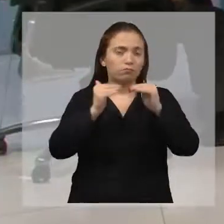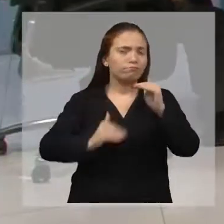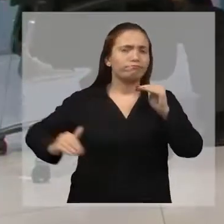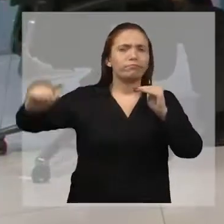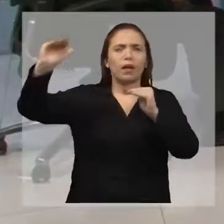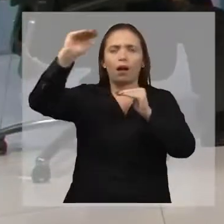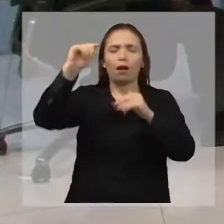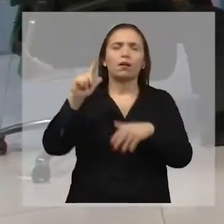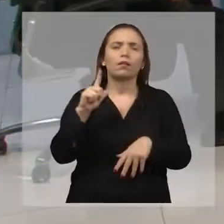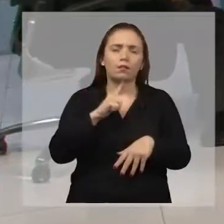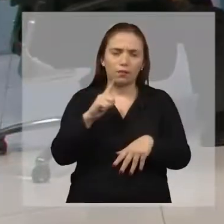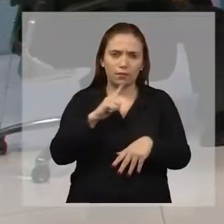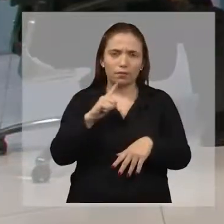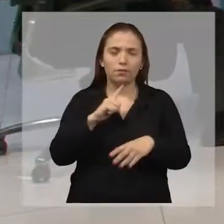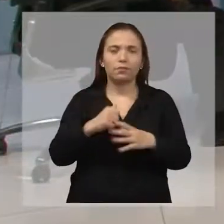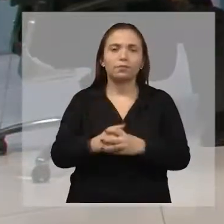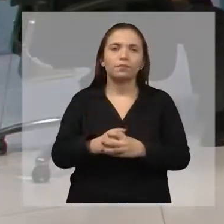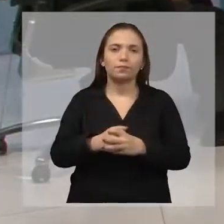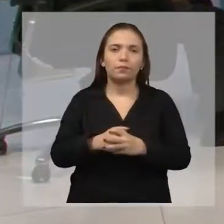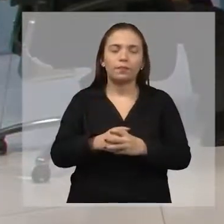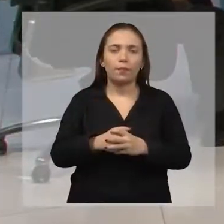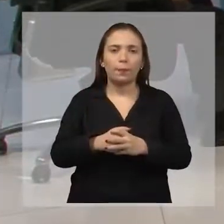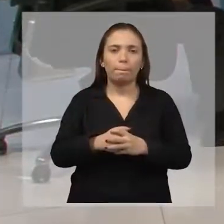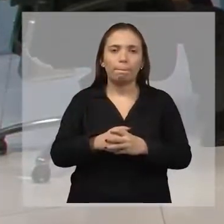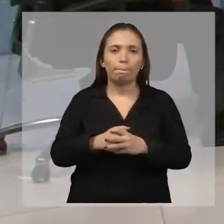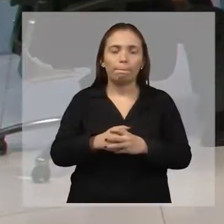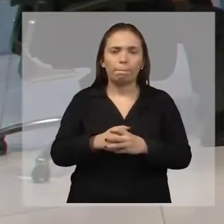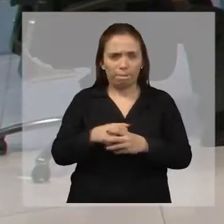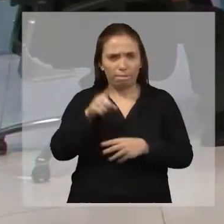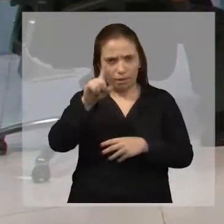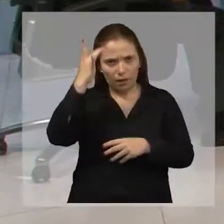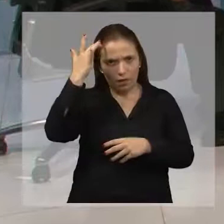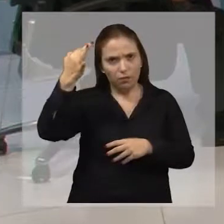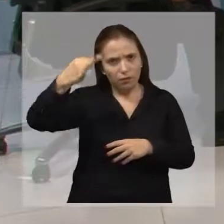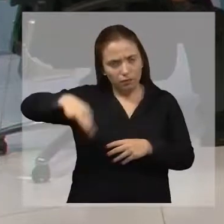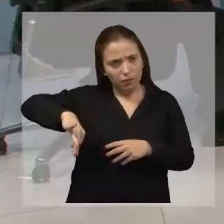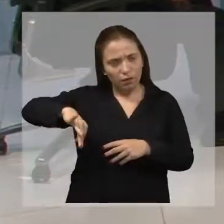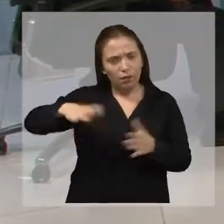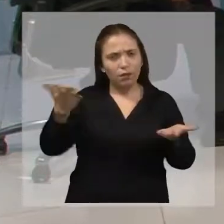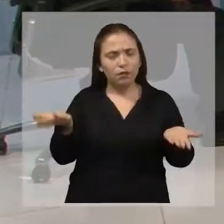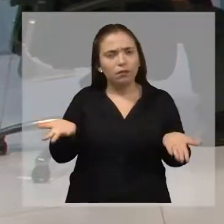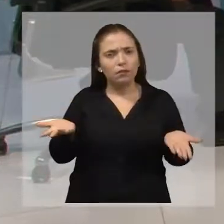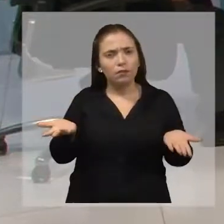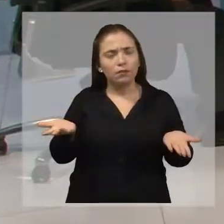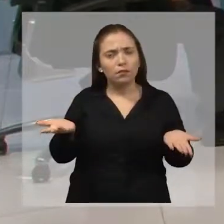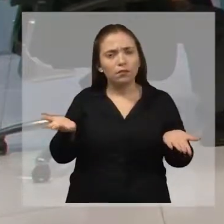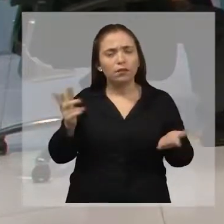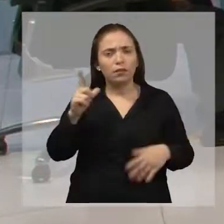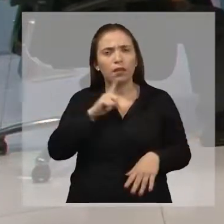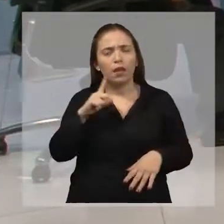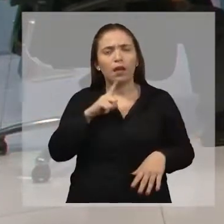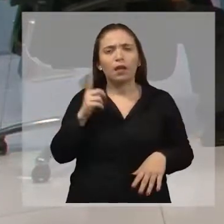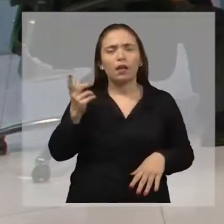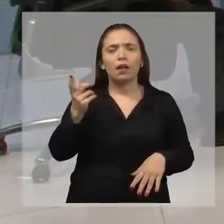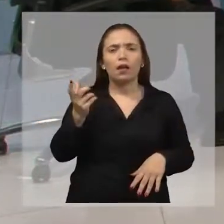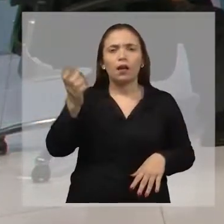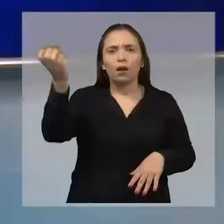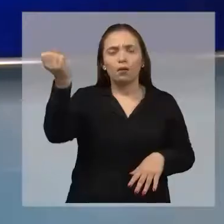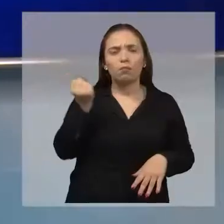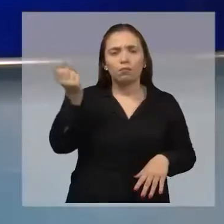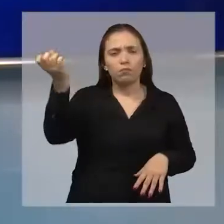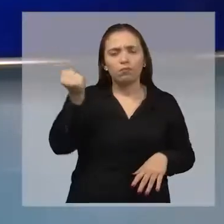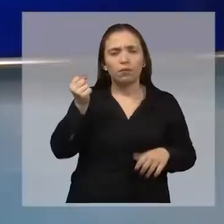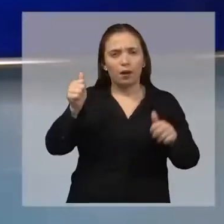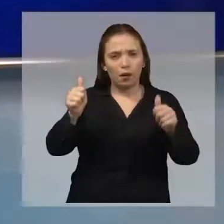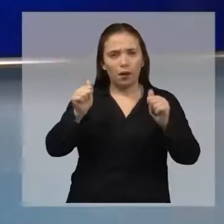né? É justo isto? Enquanto o pagamento do benefício de contribuição é